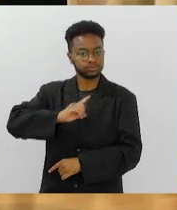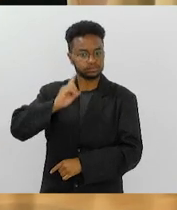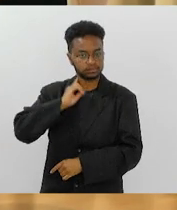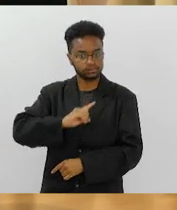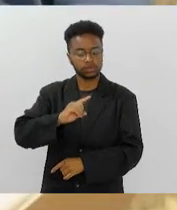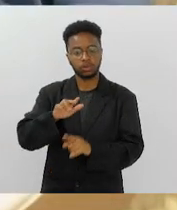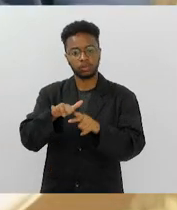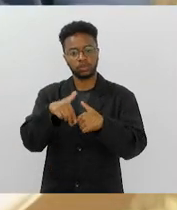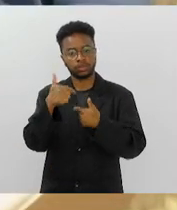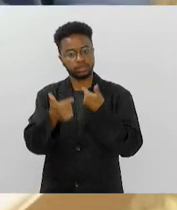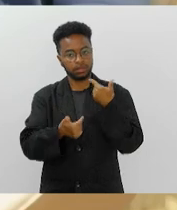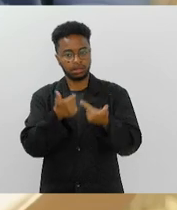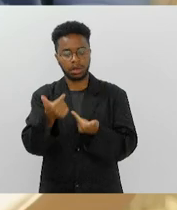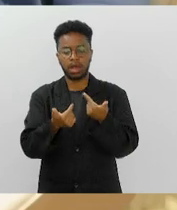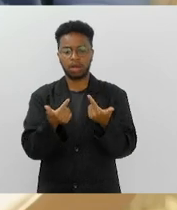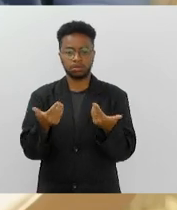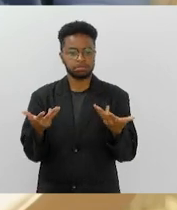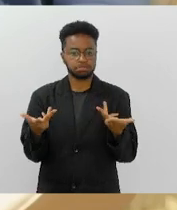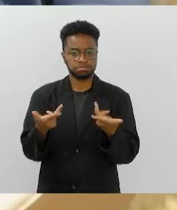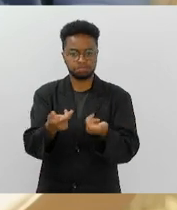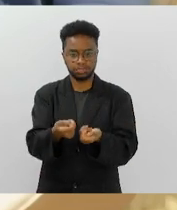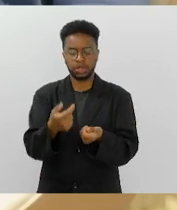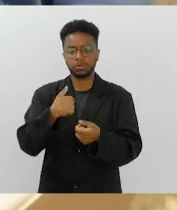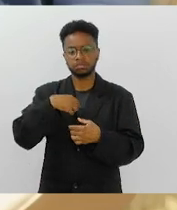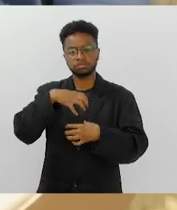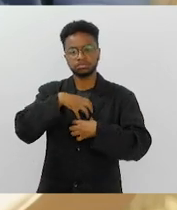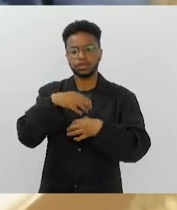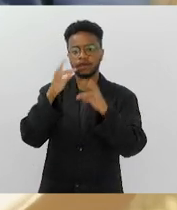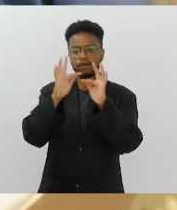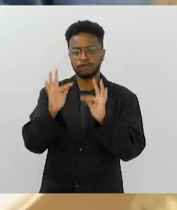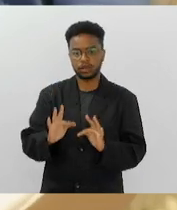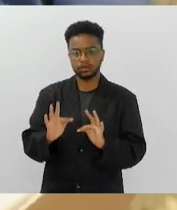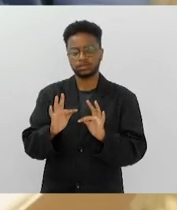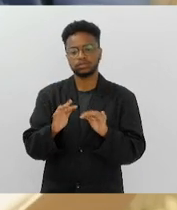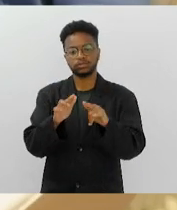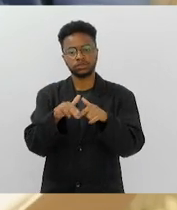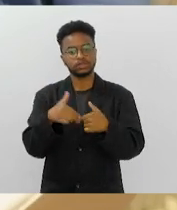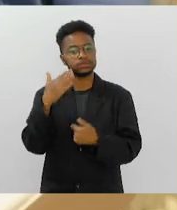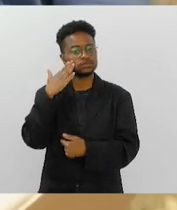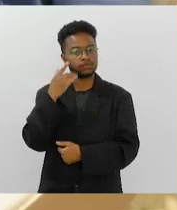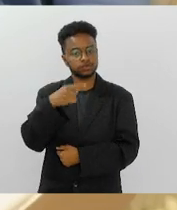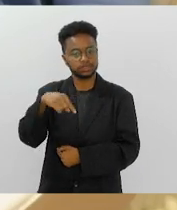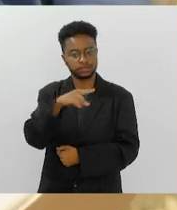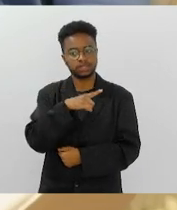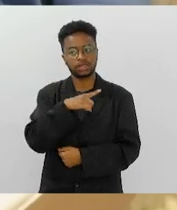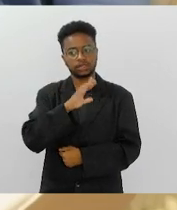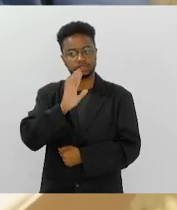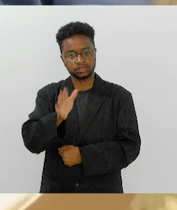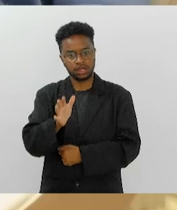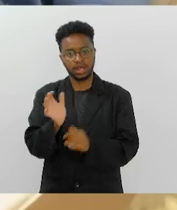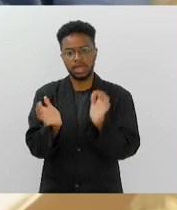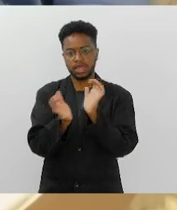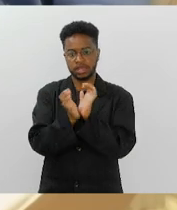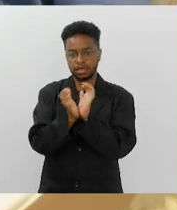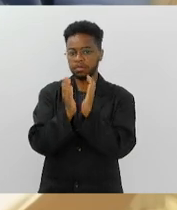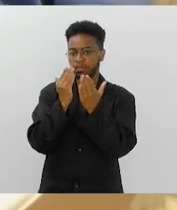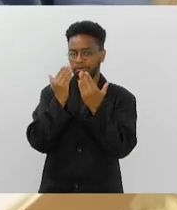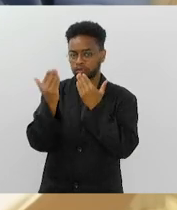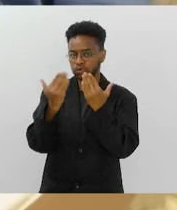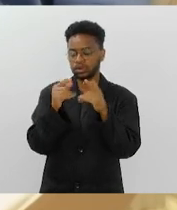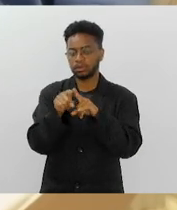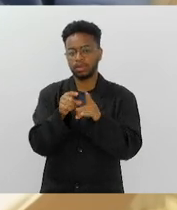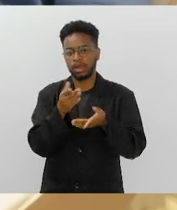este trabalho. Eu fiquei muito feliz de saber que vocês já têm uma equipe de psicólogos e de